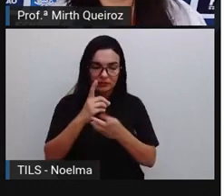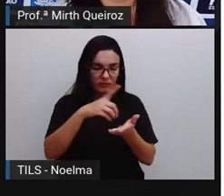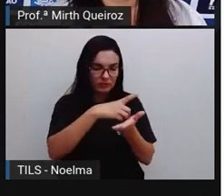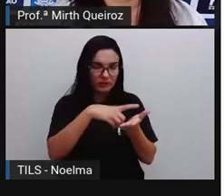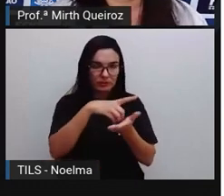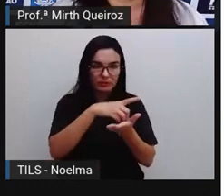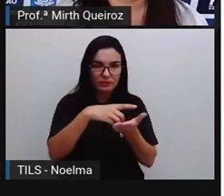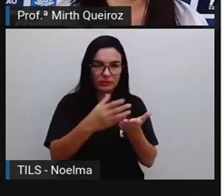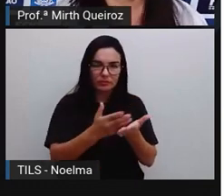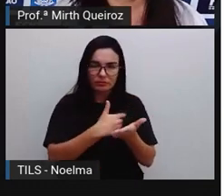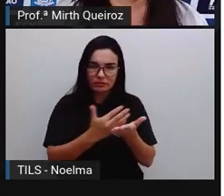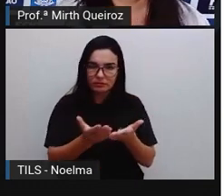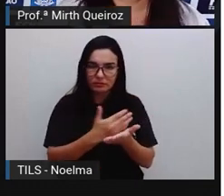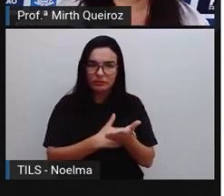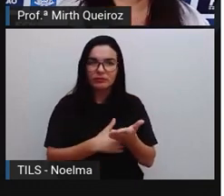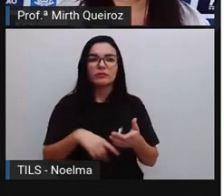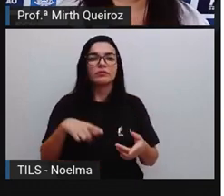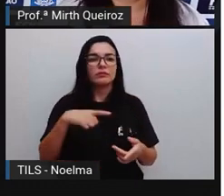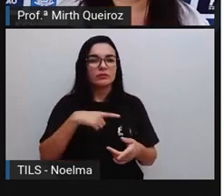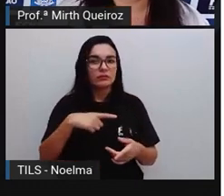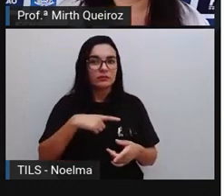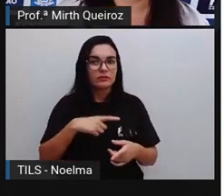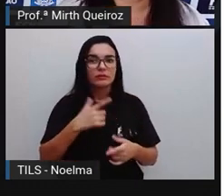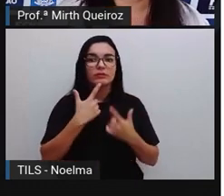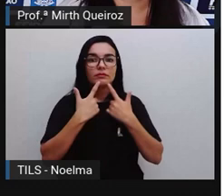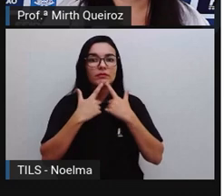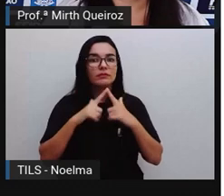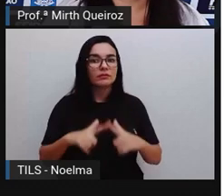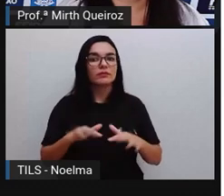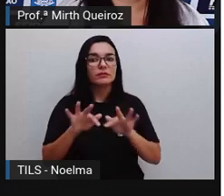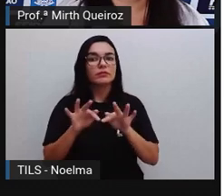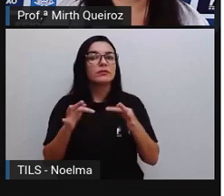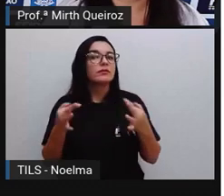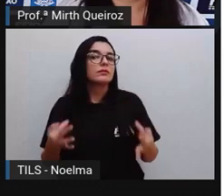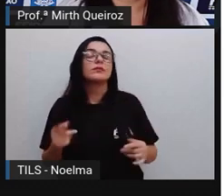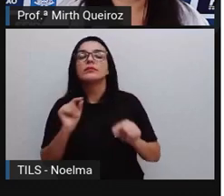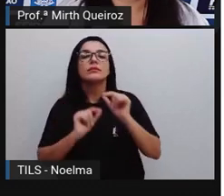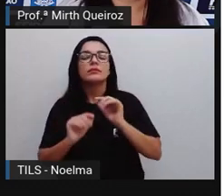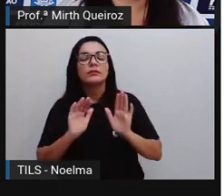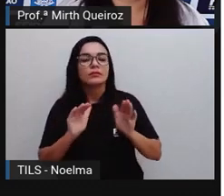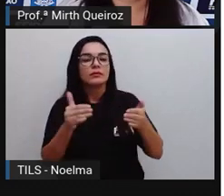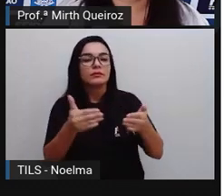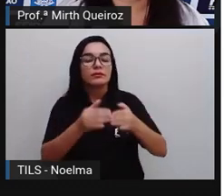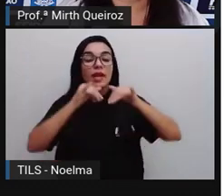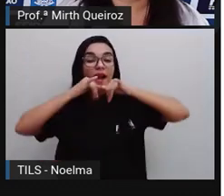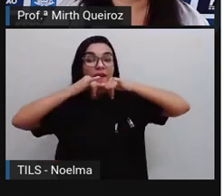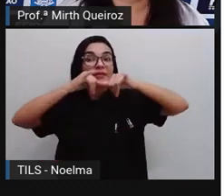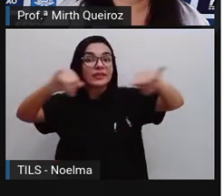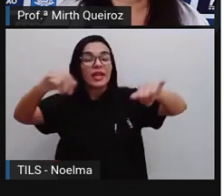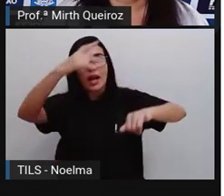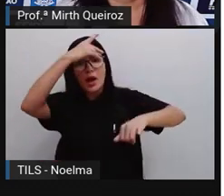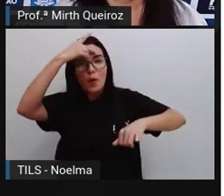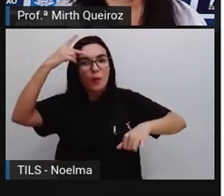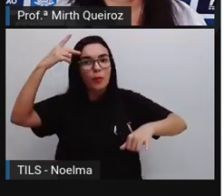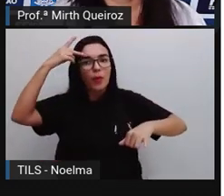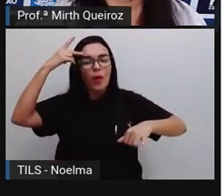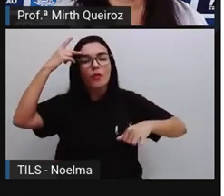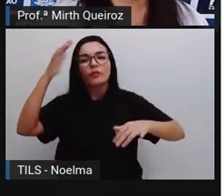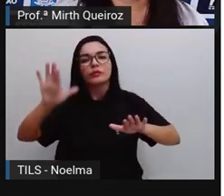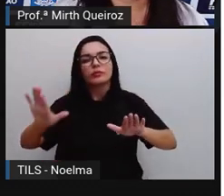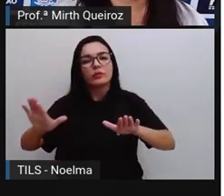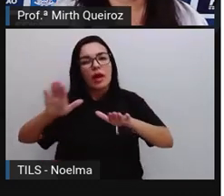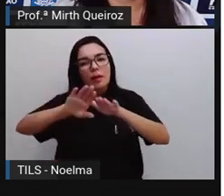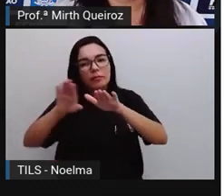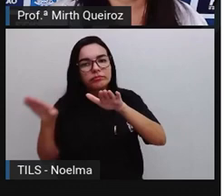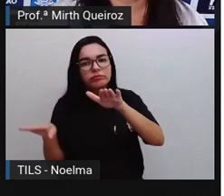nas enciclopédias, eles têm uma linguagem mais simples, porque o objetivo é essa divulgação científica, né? Então vai ser explorado